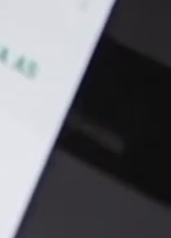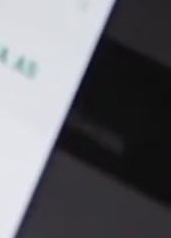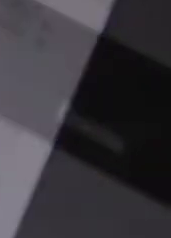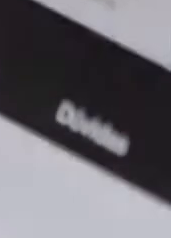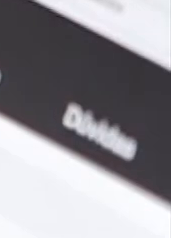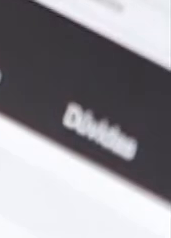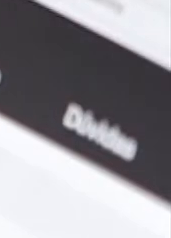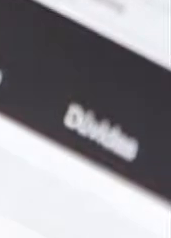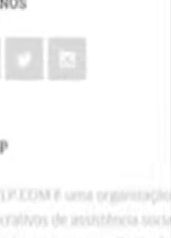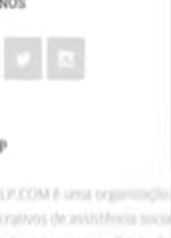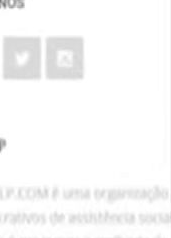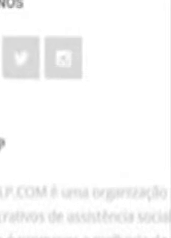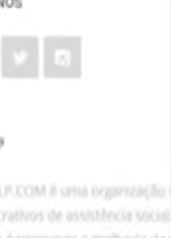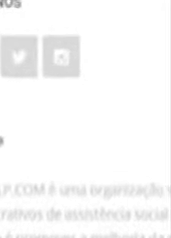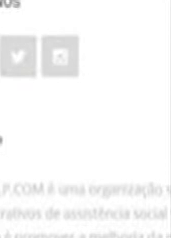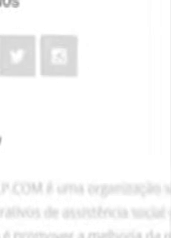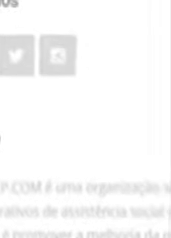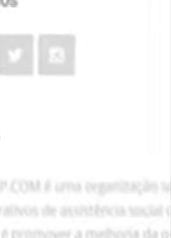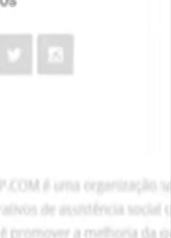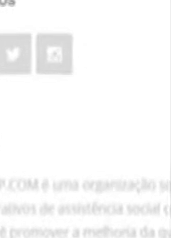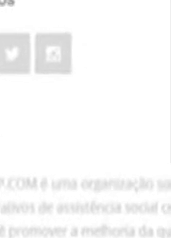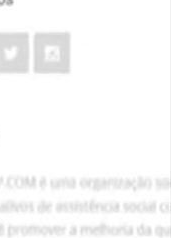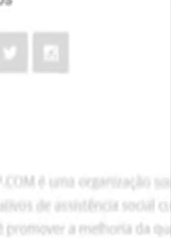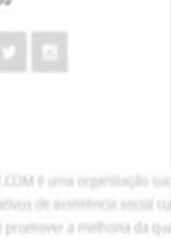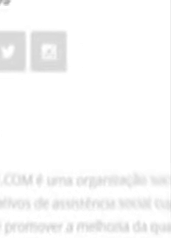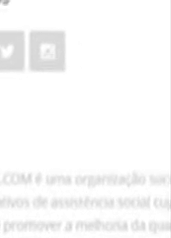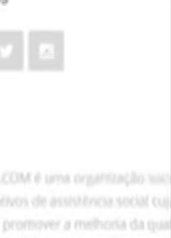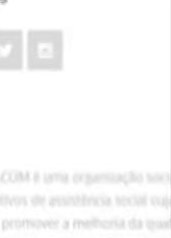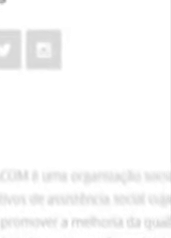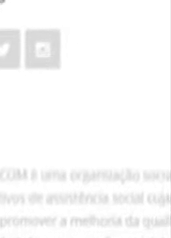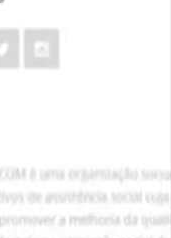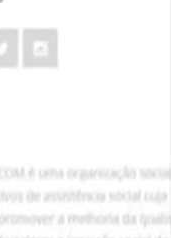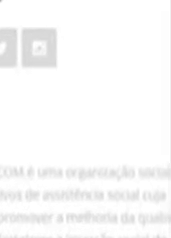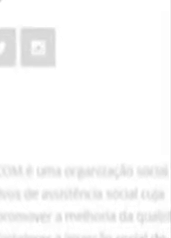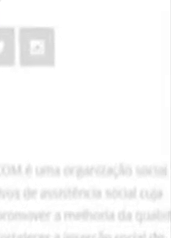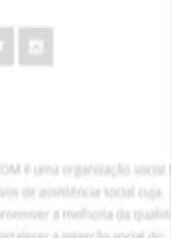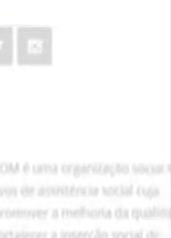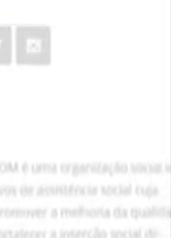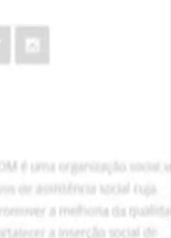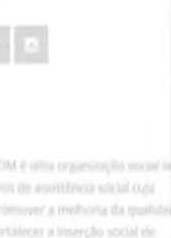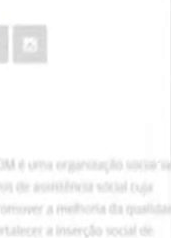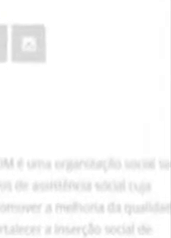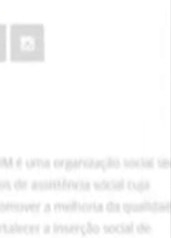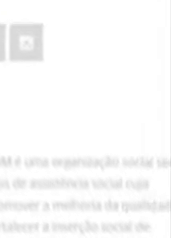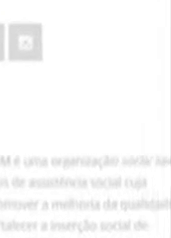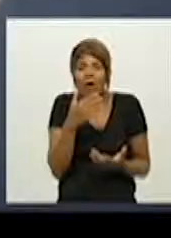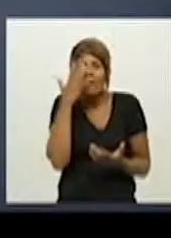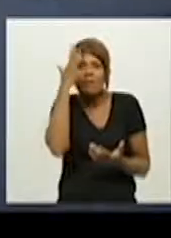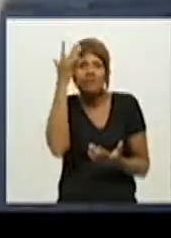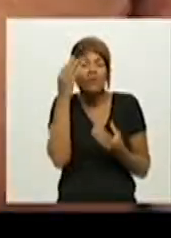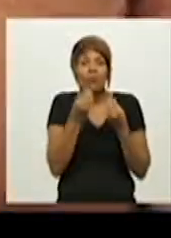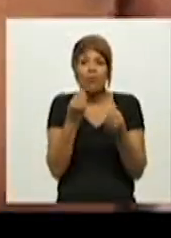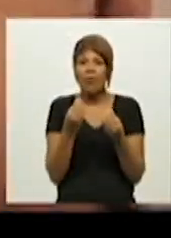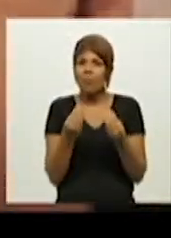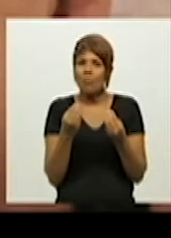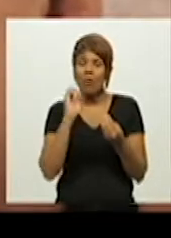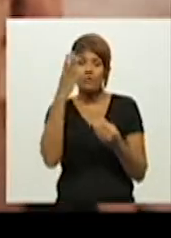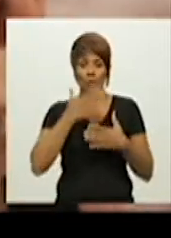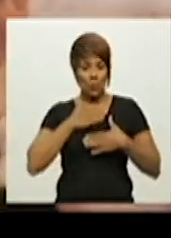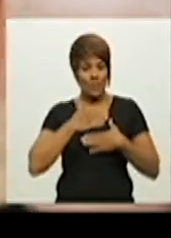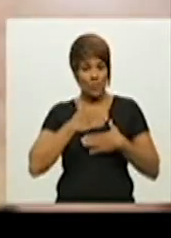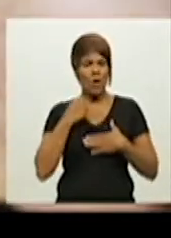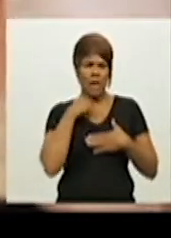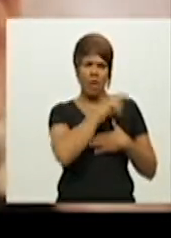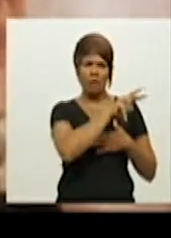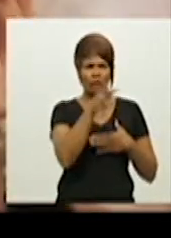selecionando essas histórias, a gente faz uma visita domiciliar de avaliação para verificar a elegibilidade, a necessidade